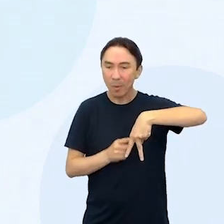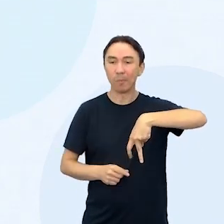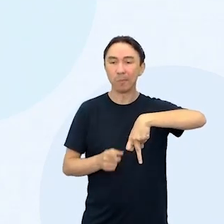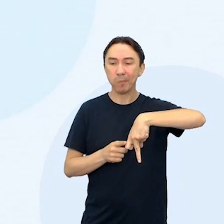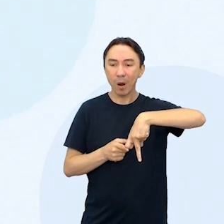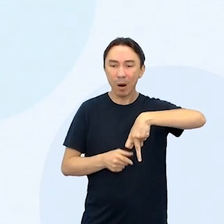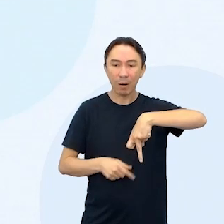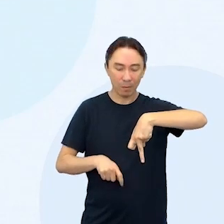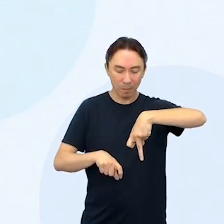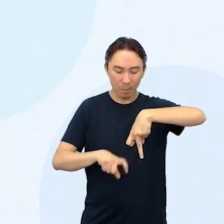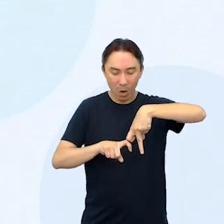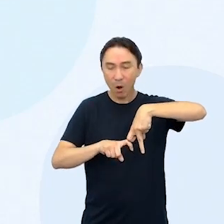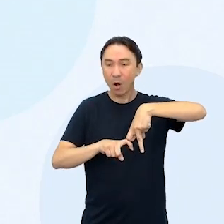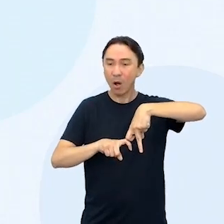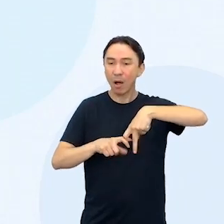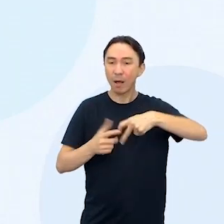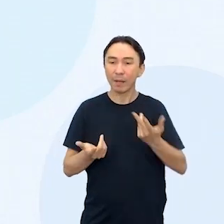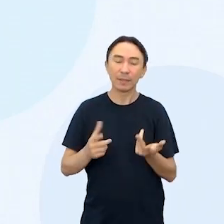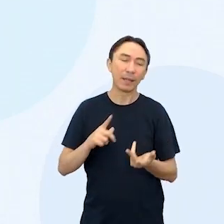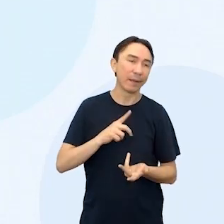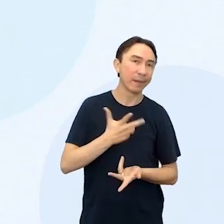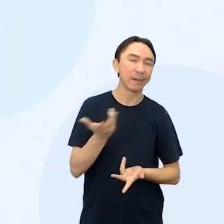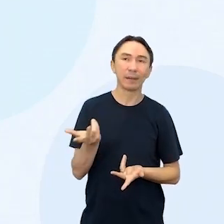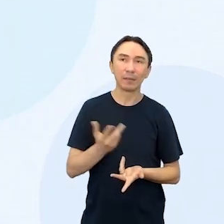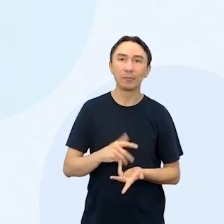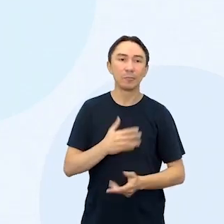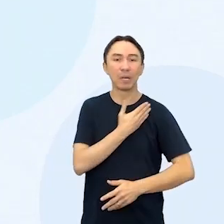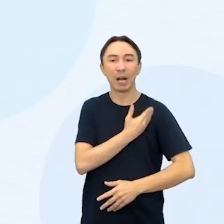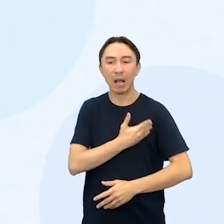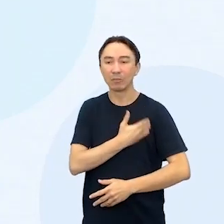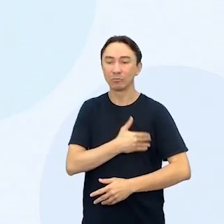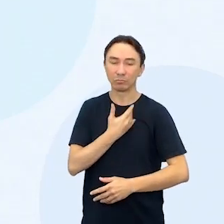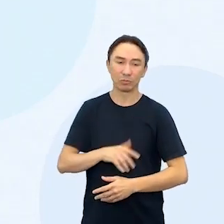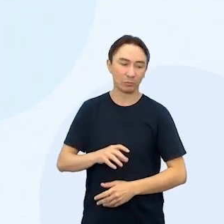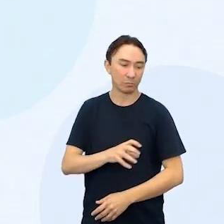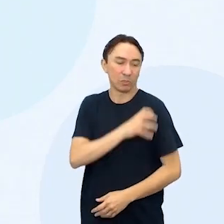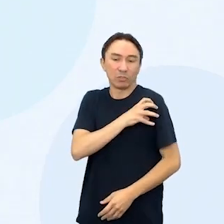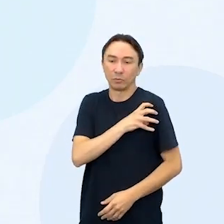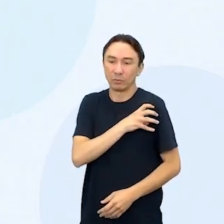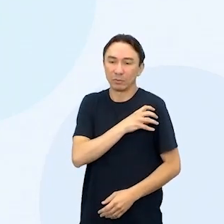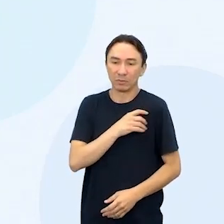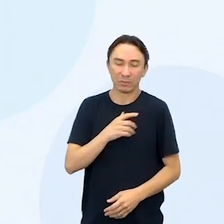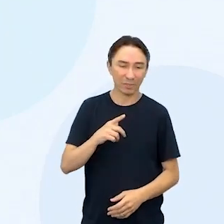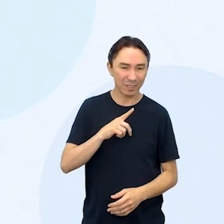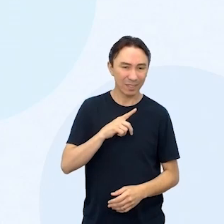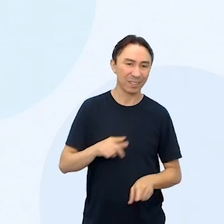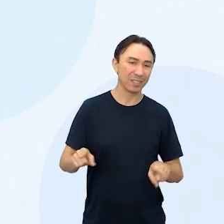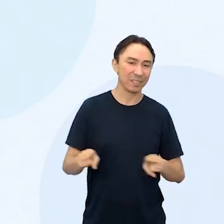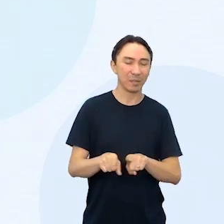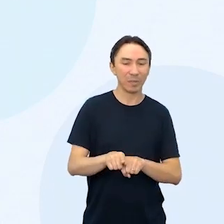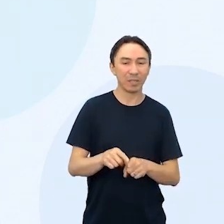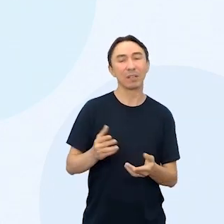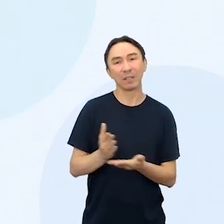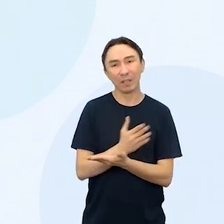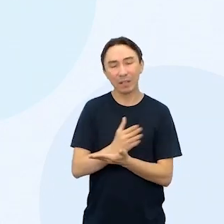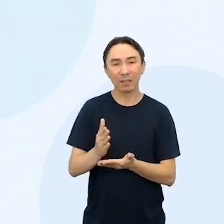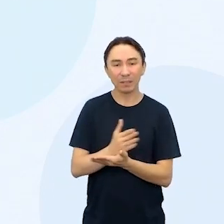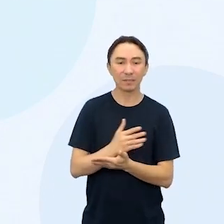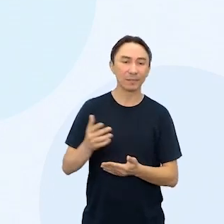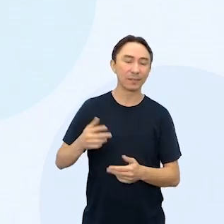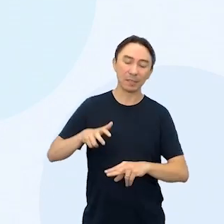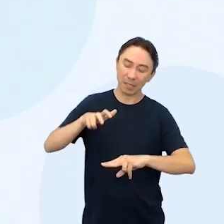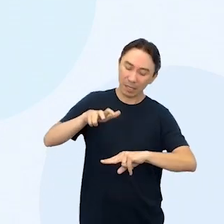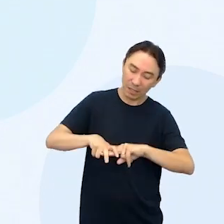um membro para substituir uma perna ou um braço. Adequação postural, são cadeiras específicas,